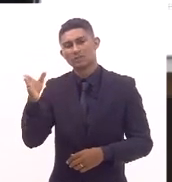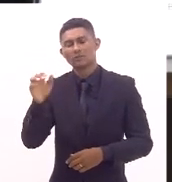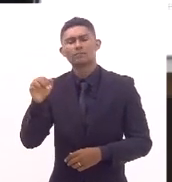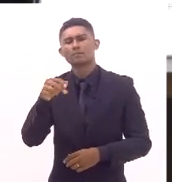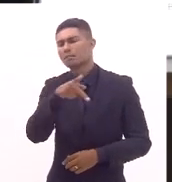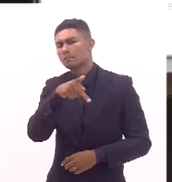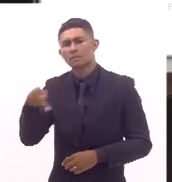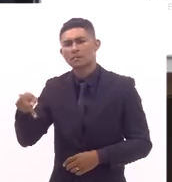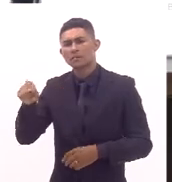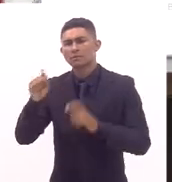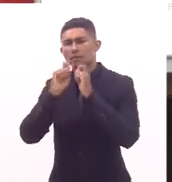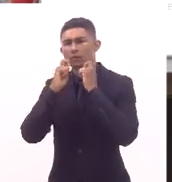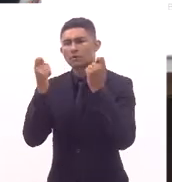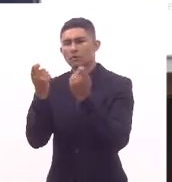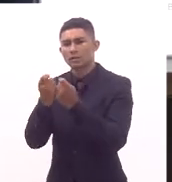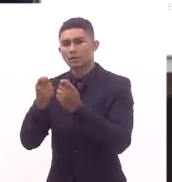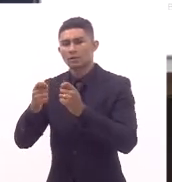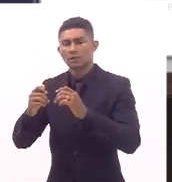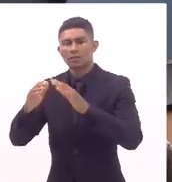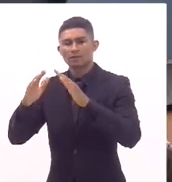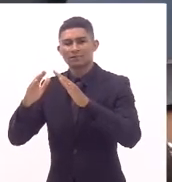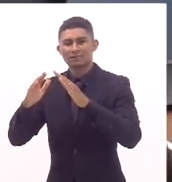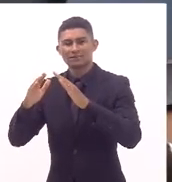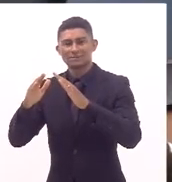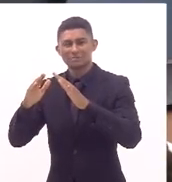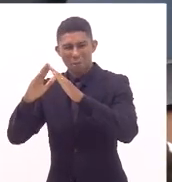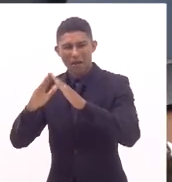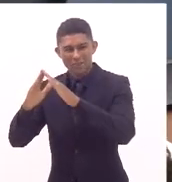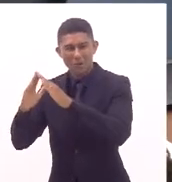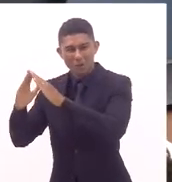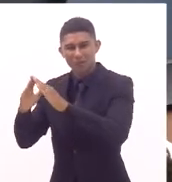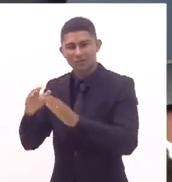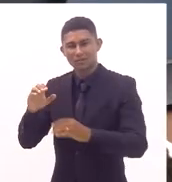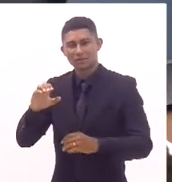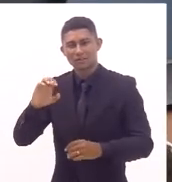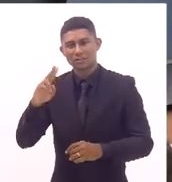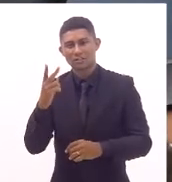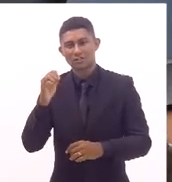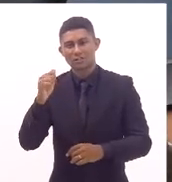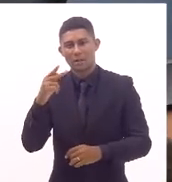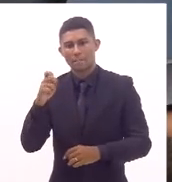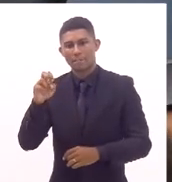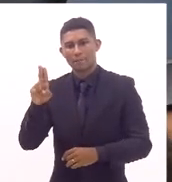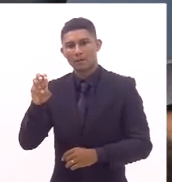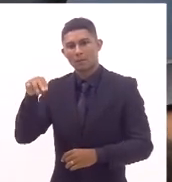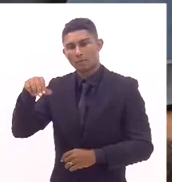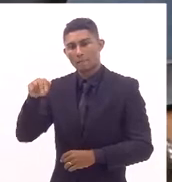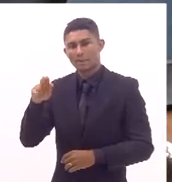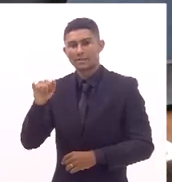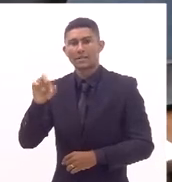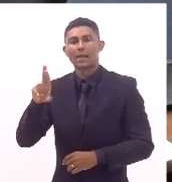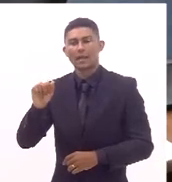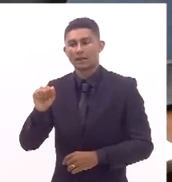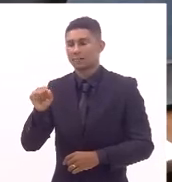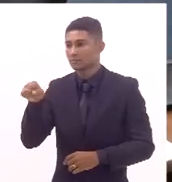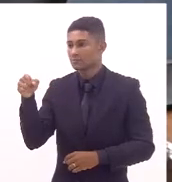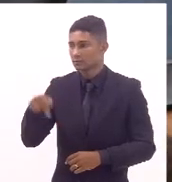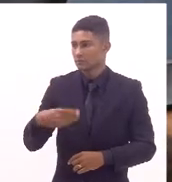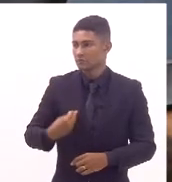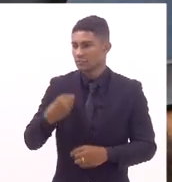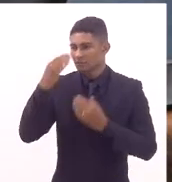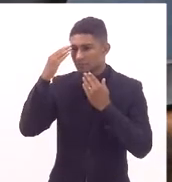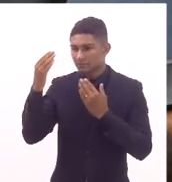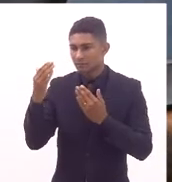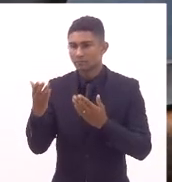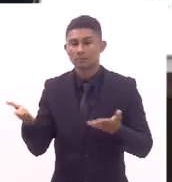presidente da associação de moradores do Chapéu Mangueira obrigada pela sua presença e